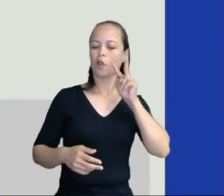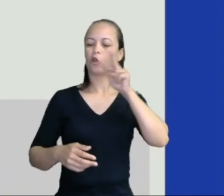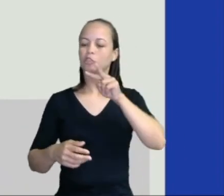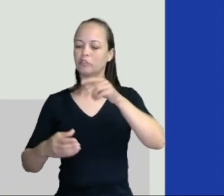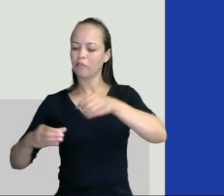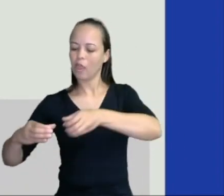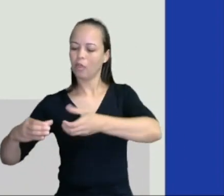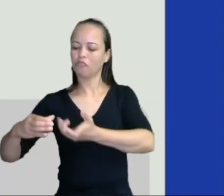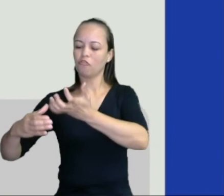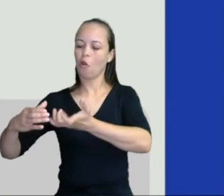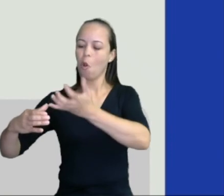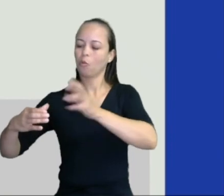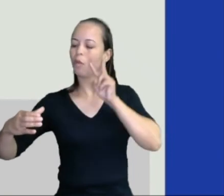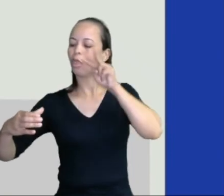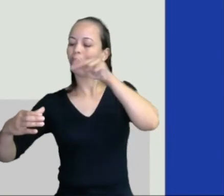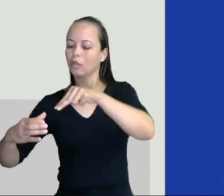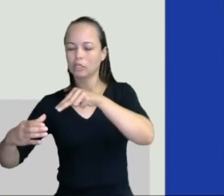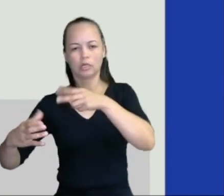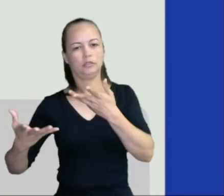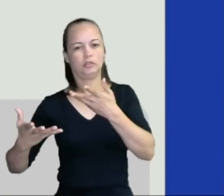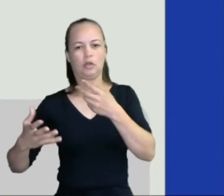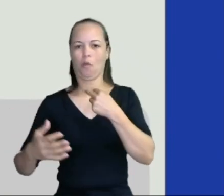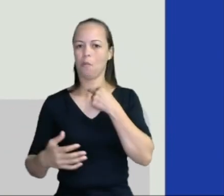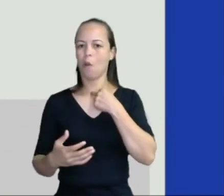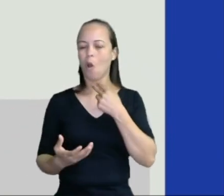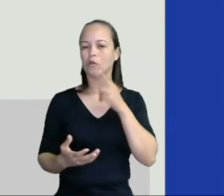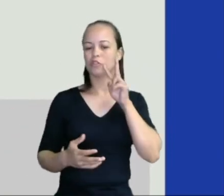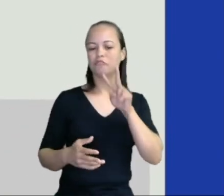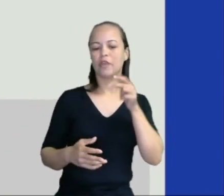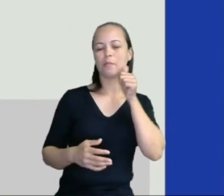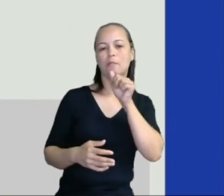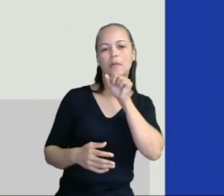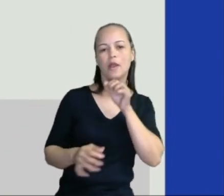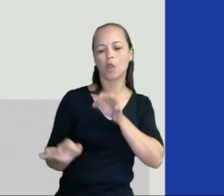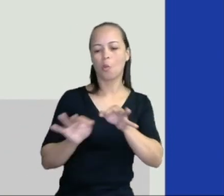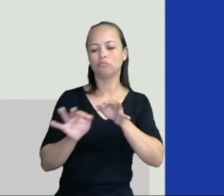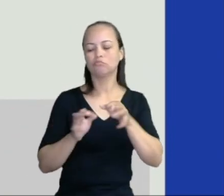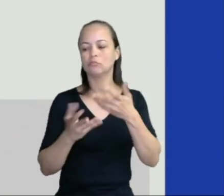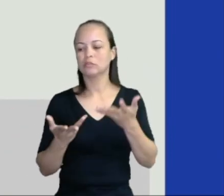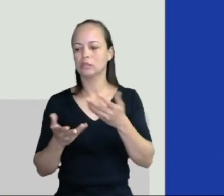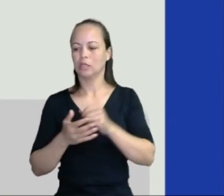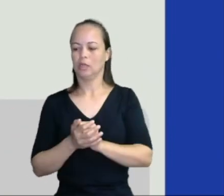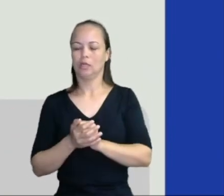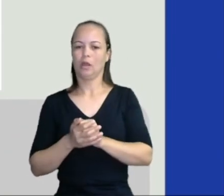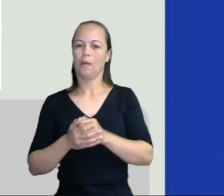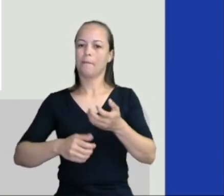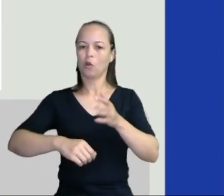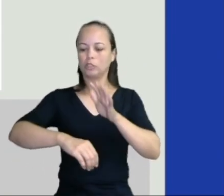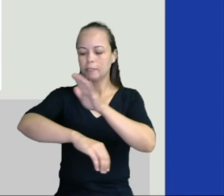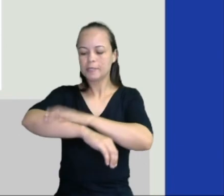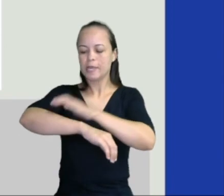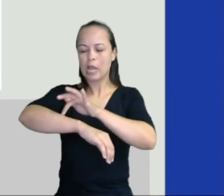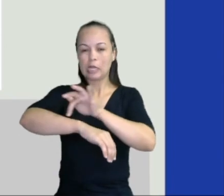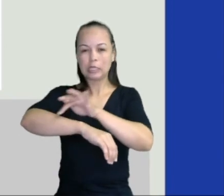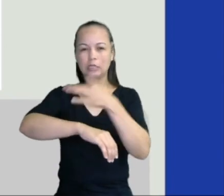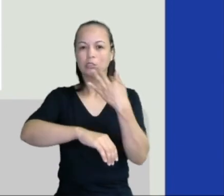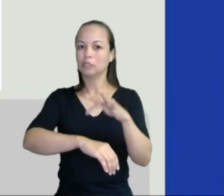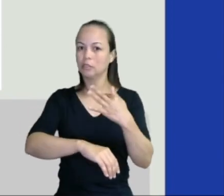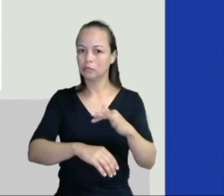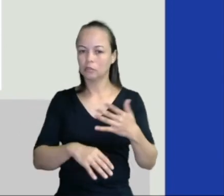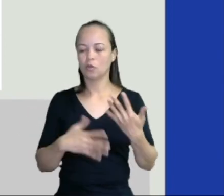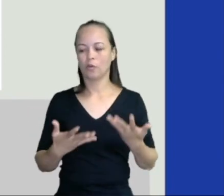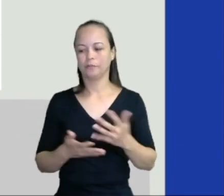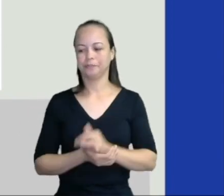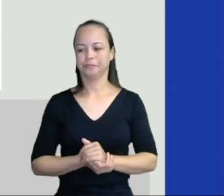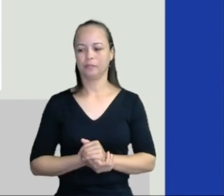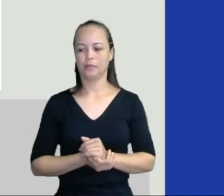está preparando. Aquilo ali pode lhe queimar ou virar por cima de você e causar um acidente. Uma outra